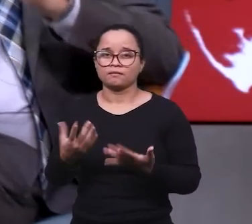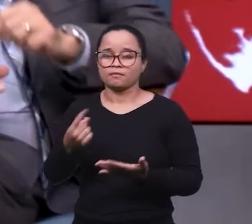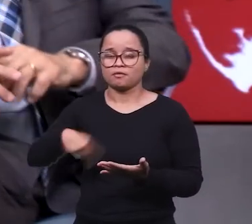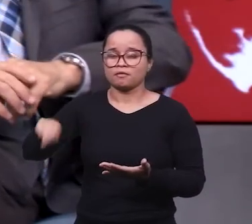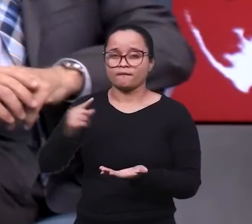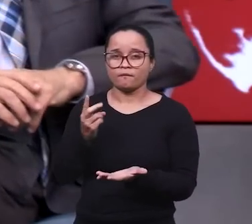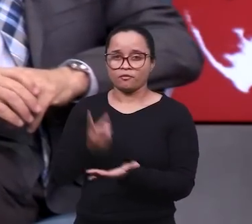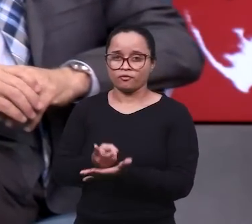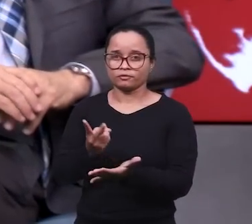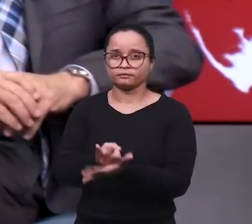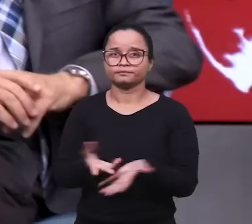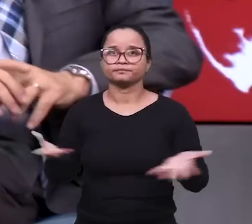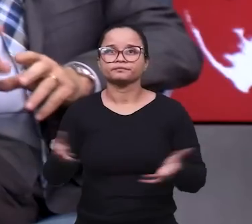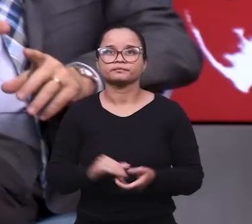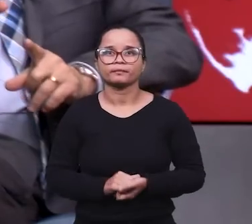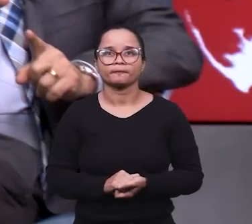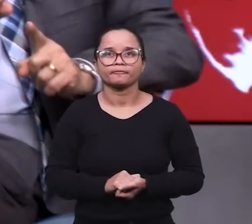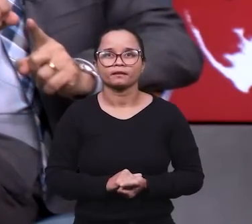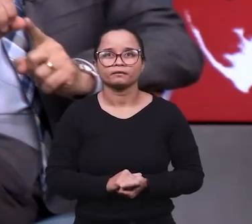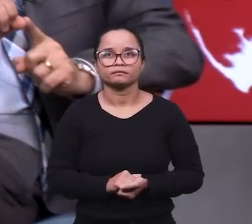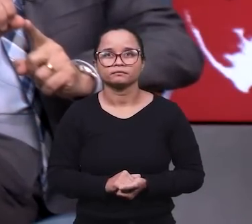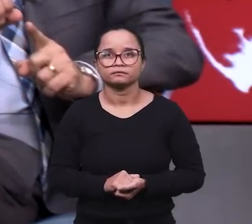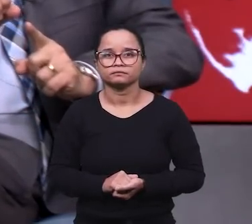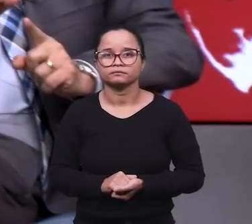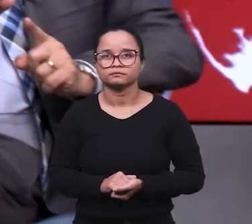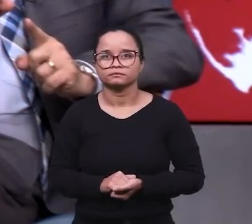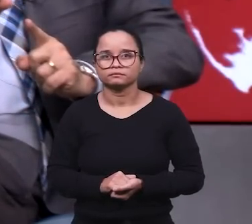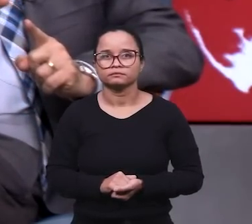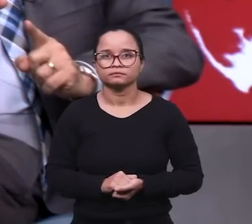continuar. Vamos então lá